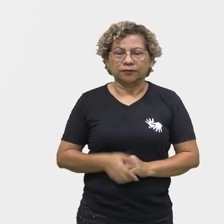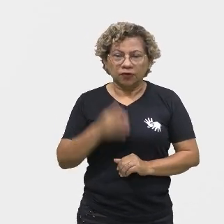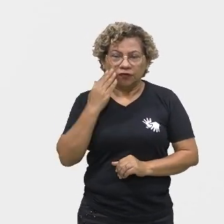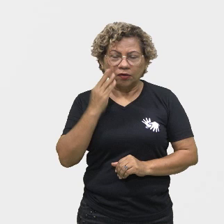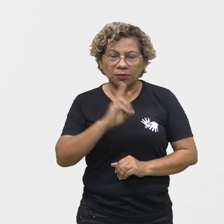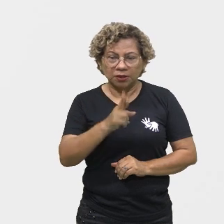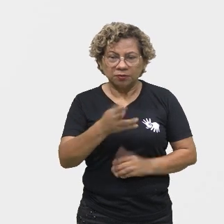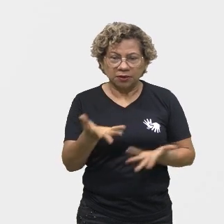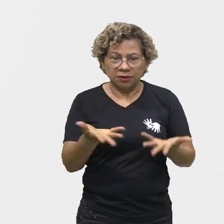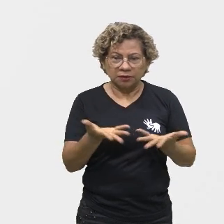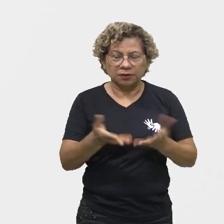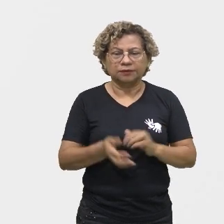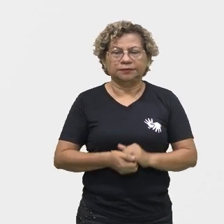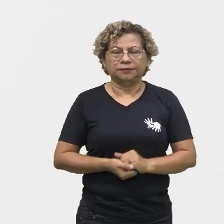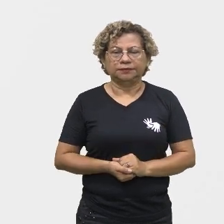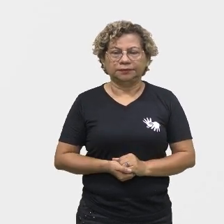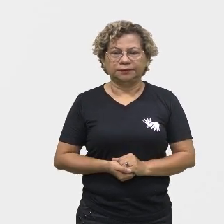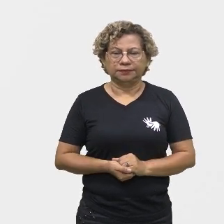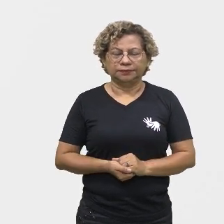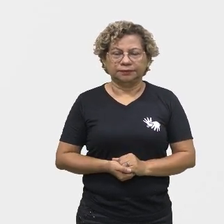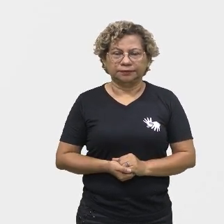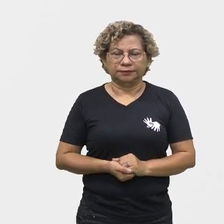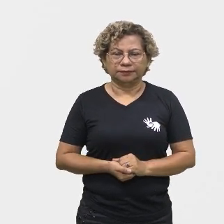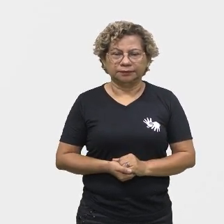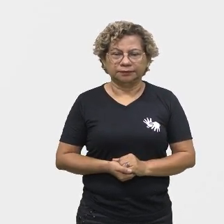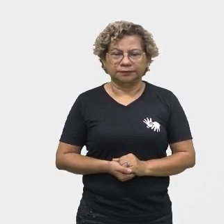resposta agora, gente? Olha só.